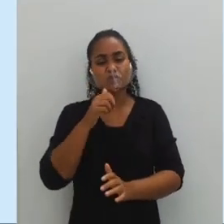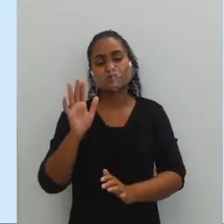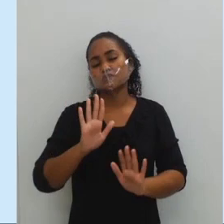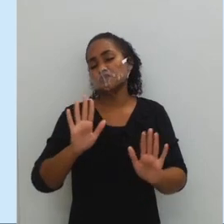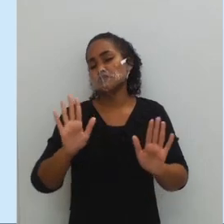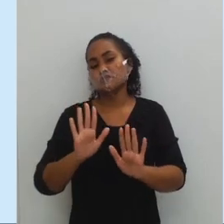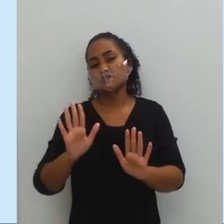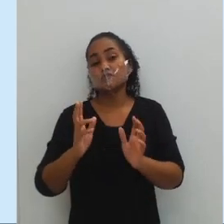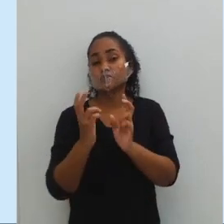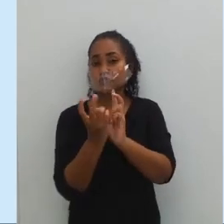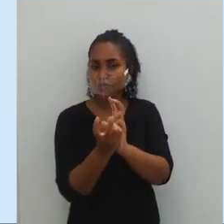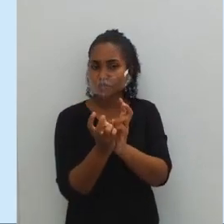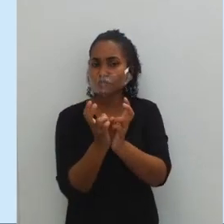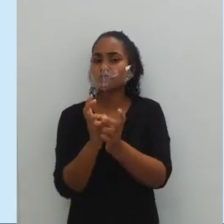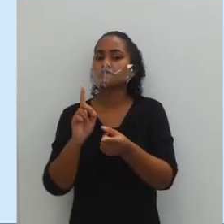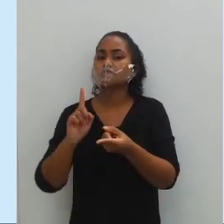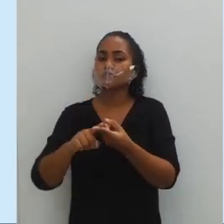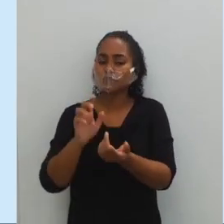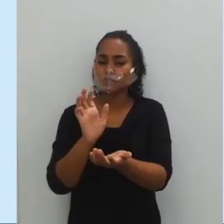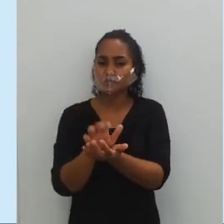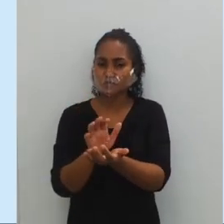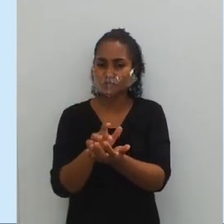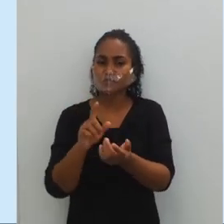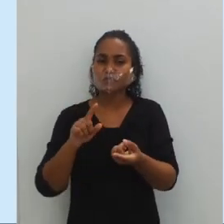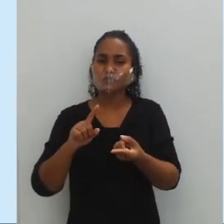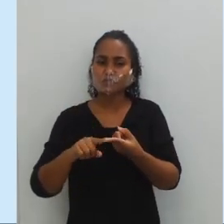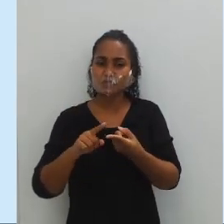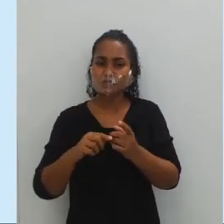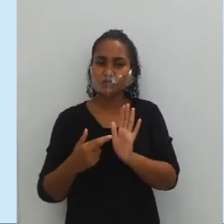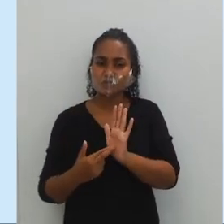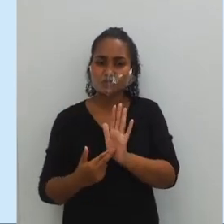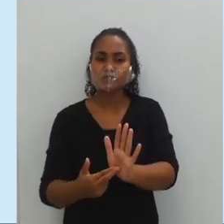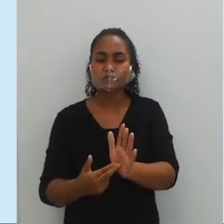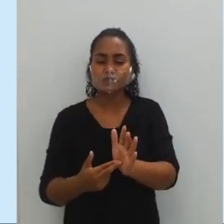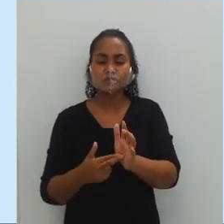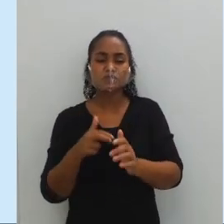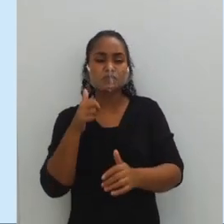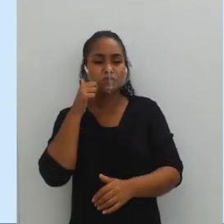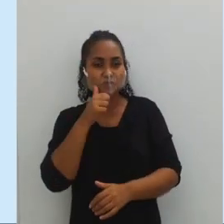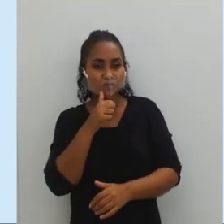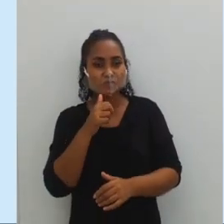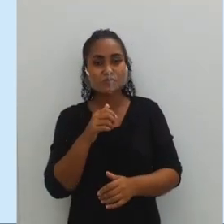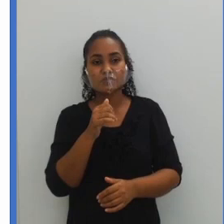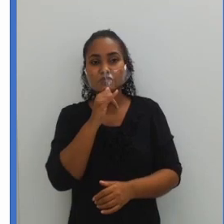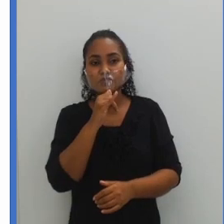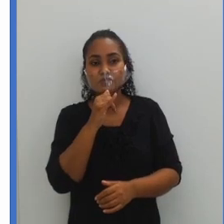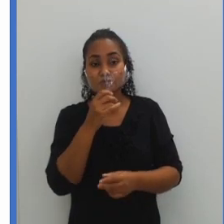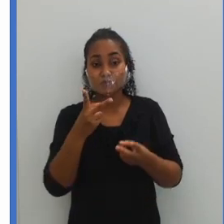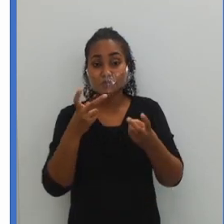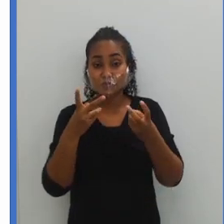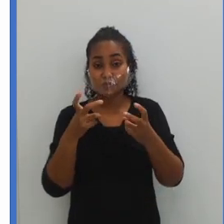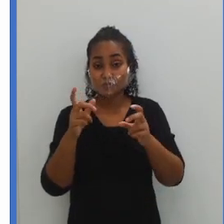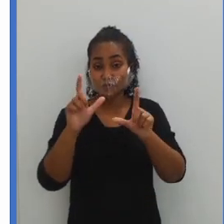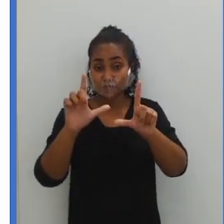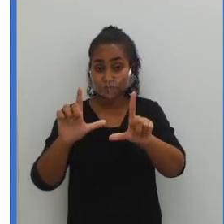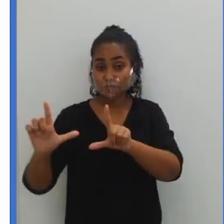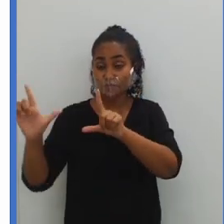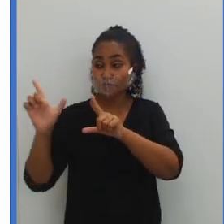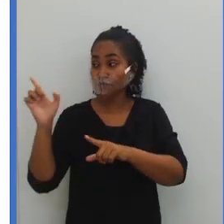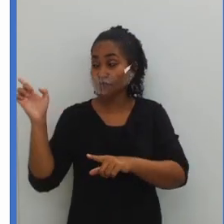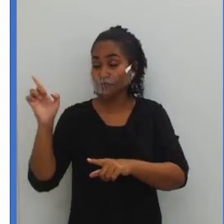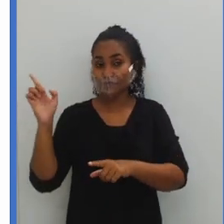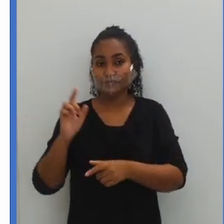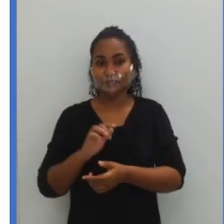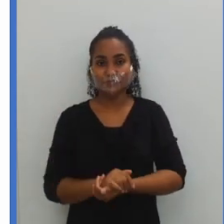representatividade feminina. A capoeira de Pernambuco ela também tem a representatividade feminina, A exemplo da imagem a